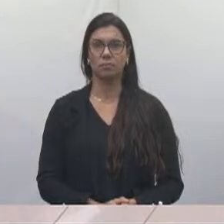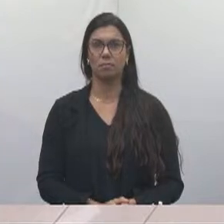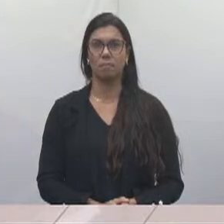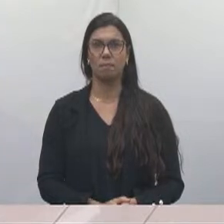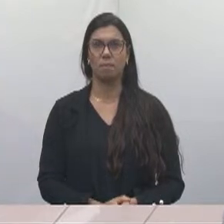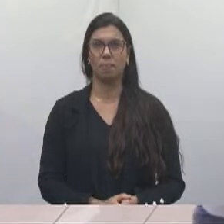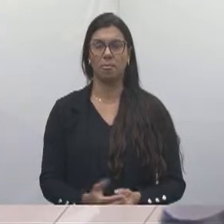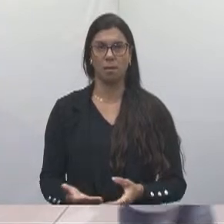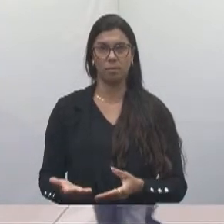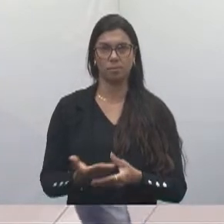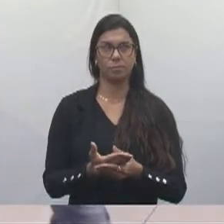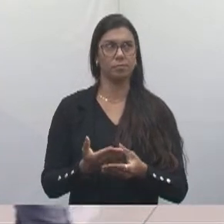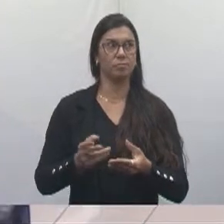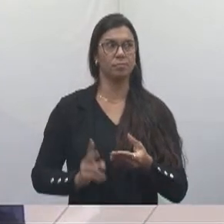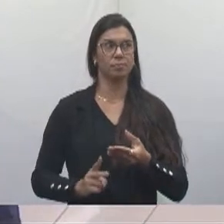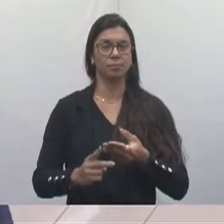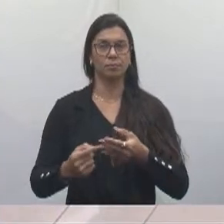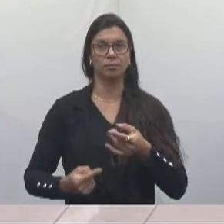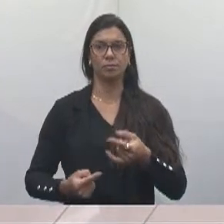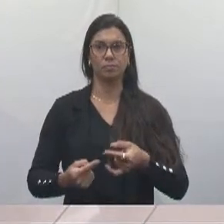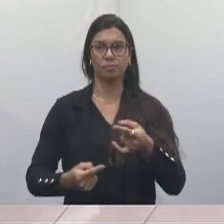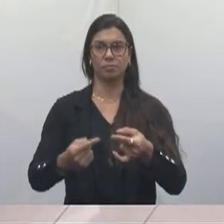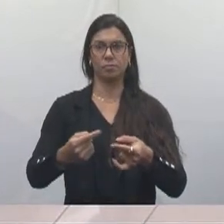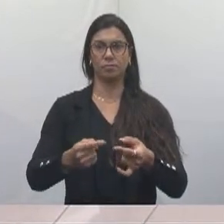O processo continua em discussão.